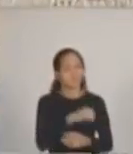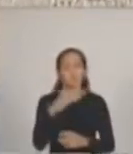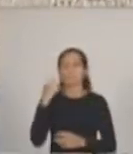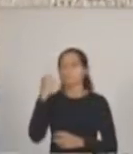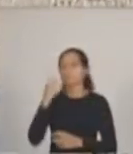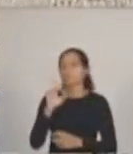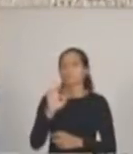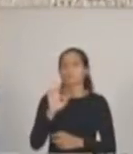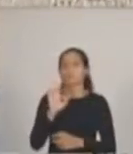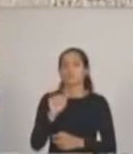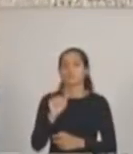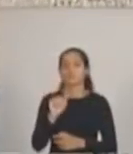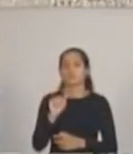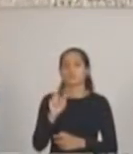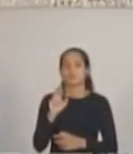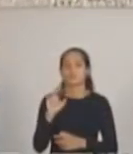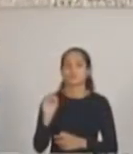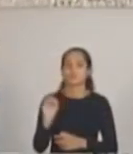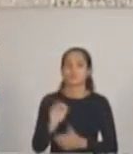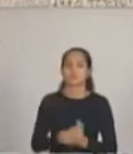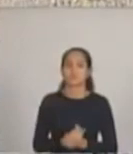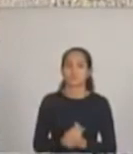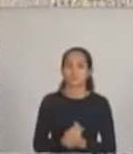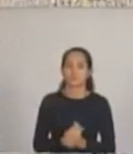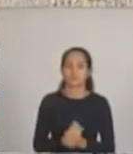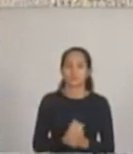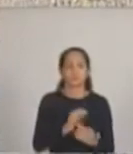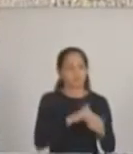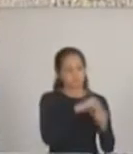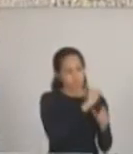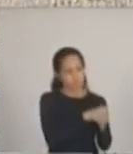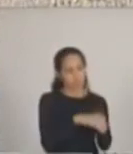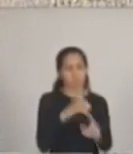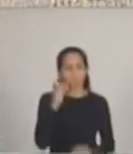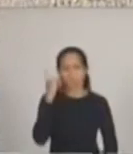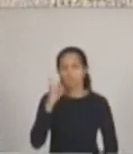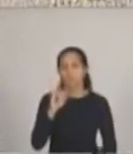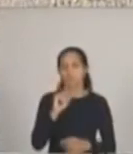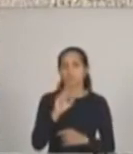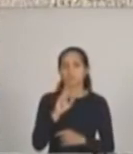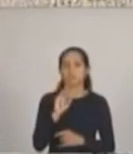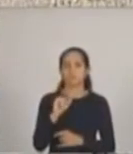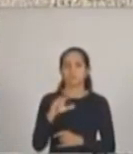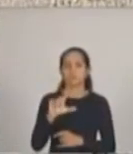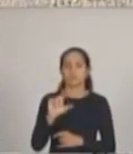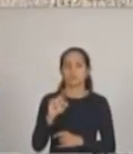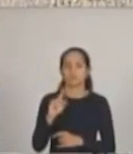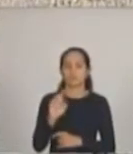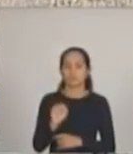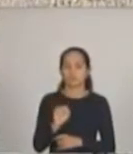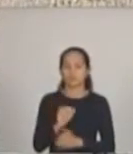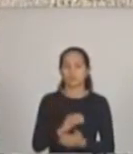sim, senhor presidente. Deputado Gandini, vota sim. Deputada Irine Lopes.